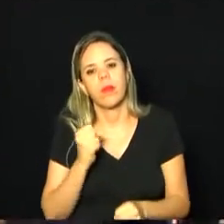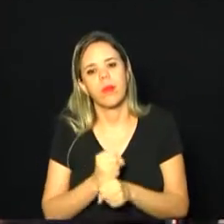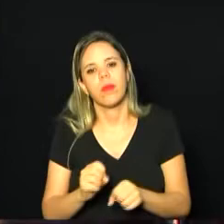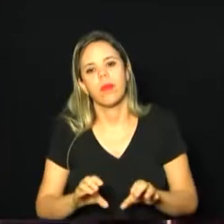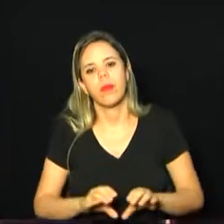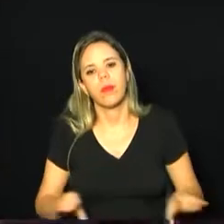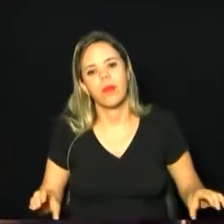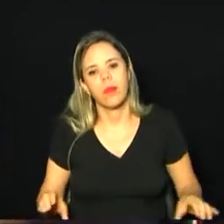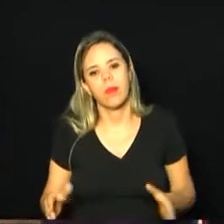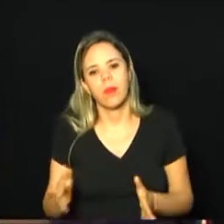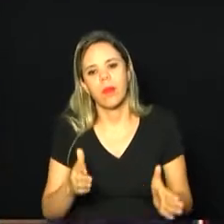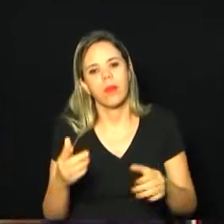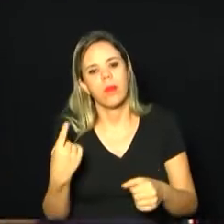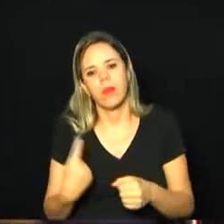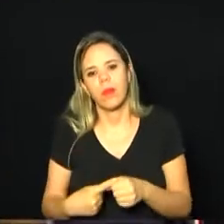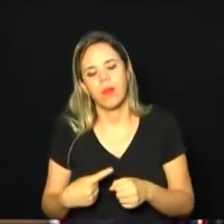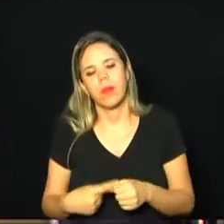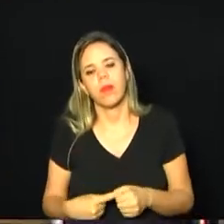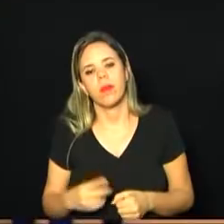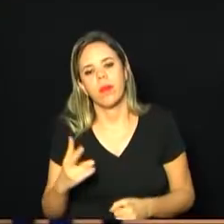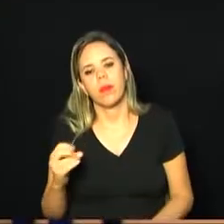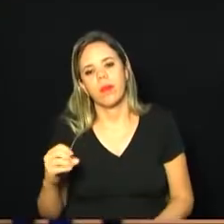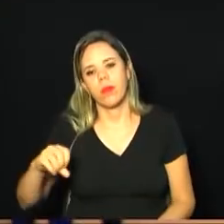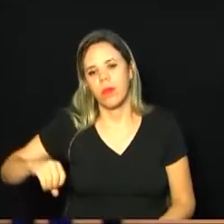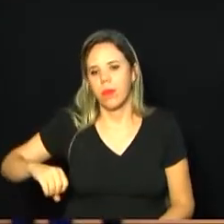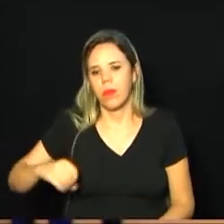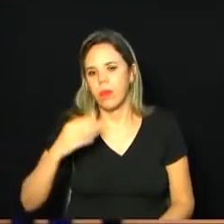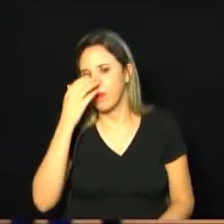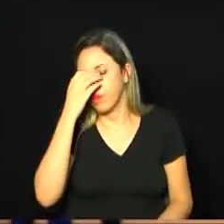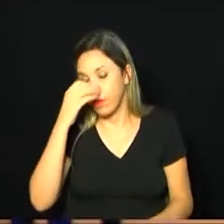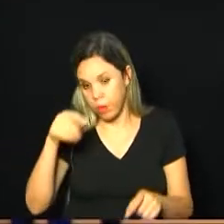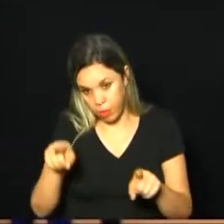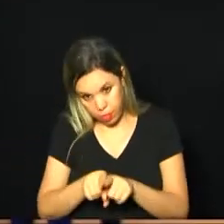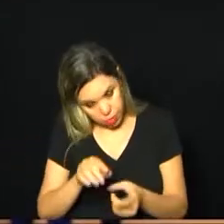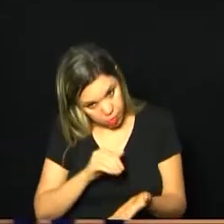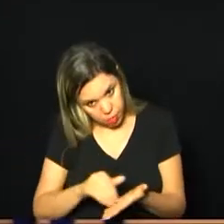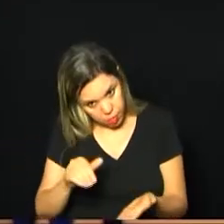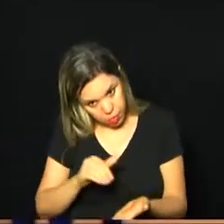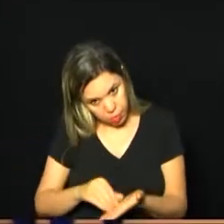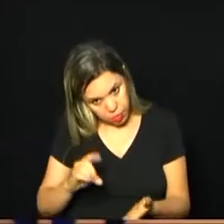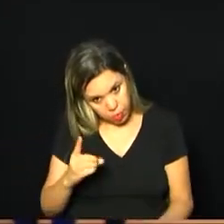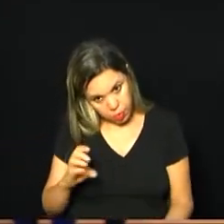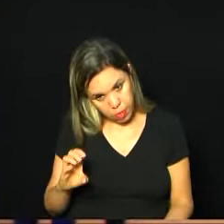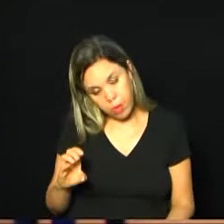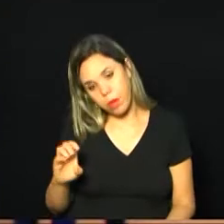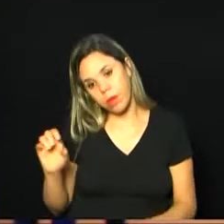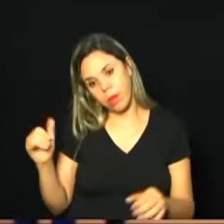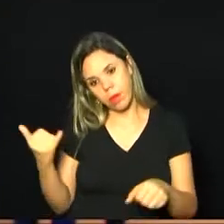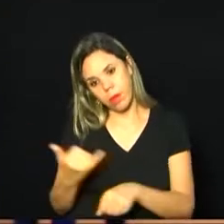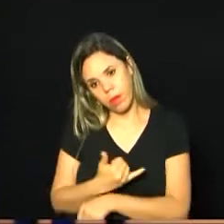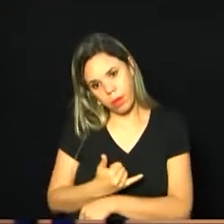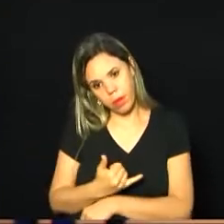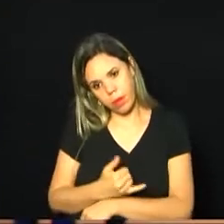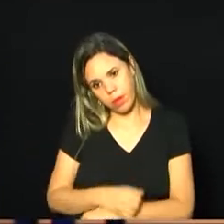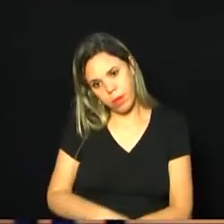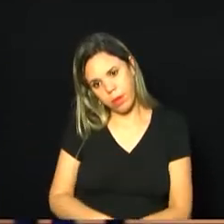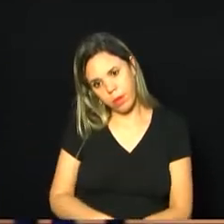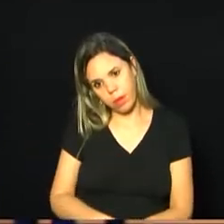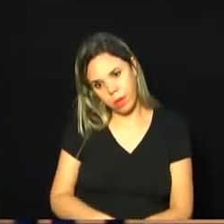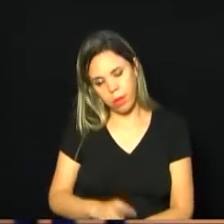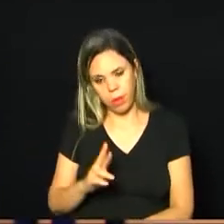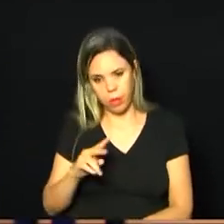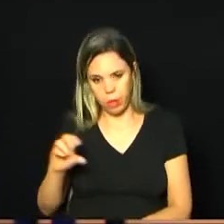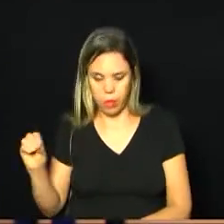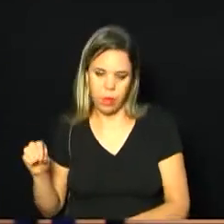pavimentação do caminho Municipal 209 e também pelo secretário municipal de infraestrutura José Carlos